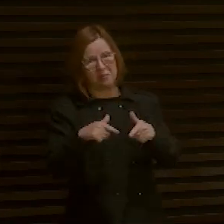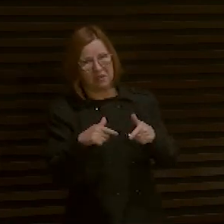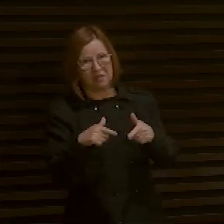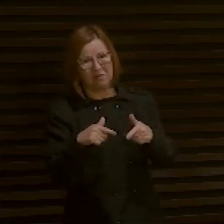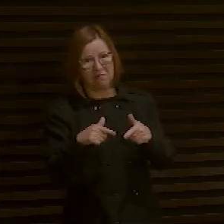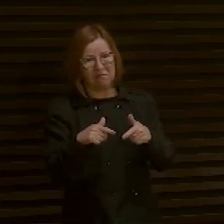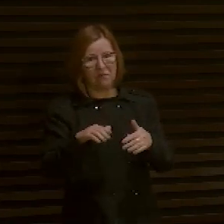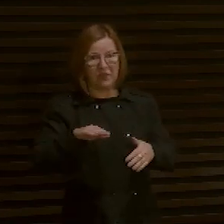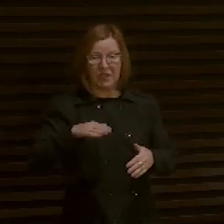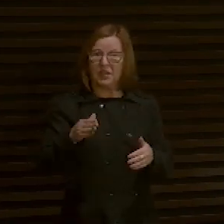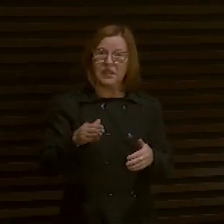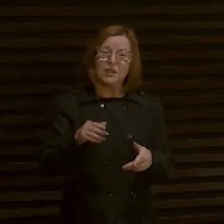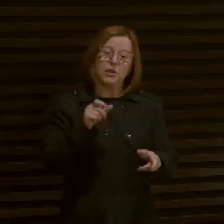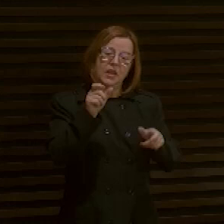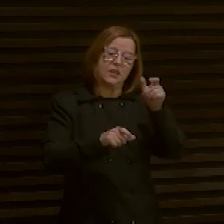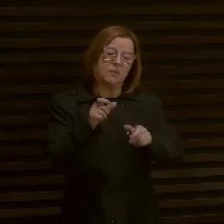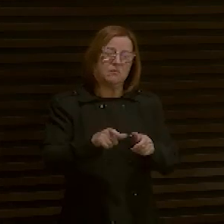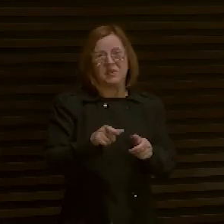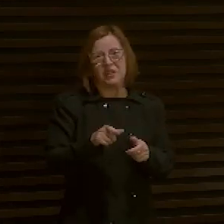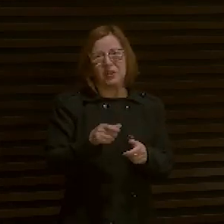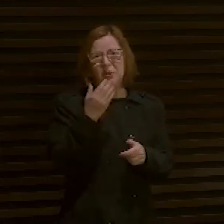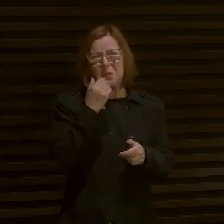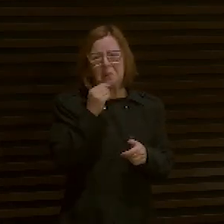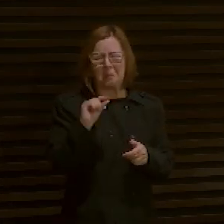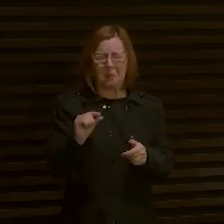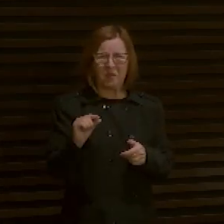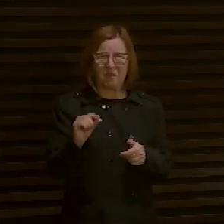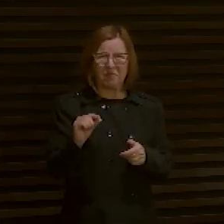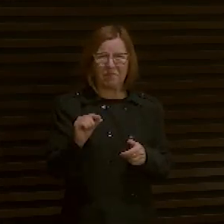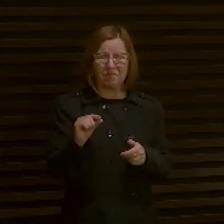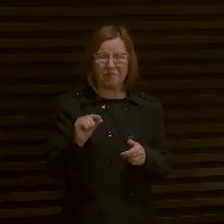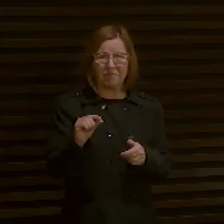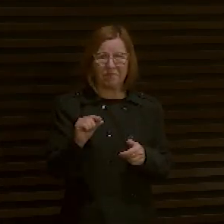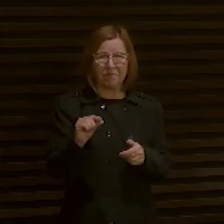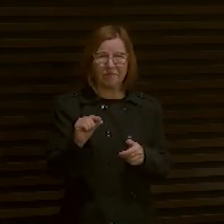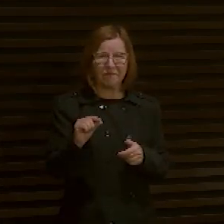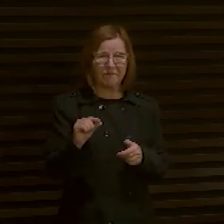comendo nem migalha de esterco de pomba. A situação estava